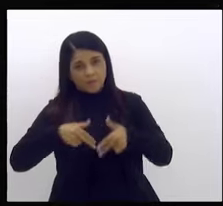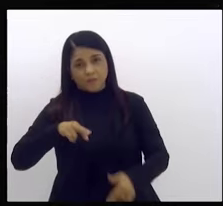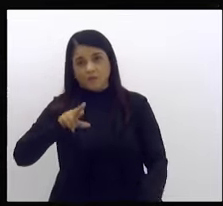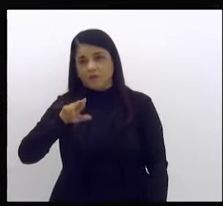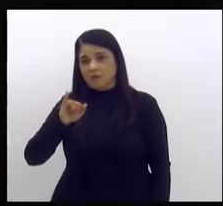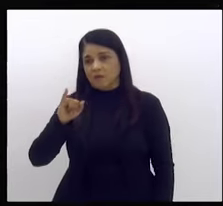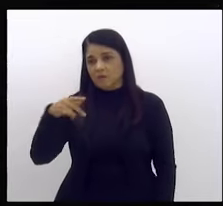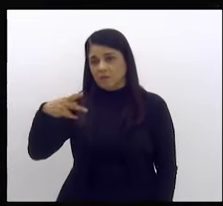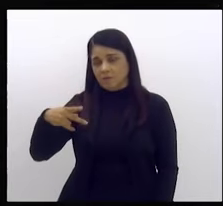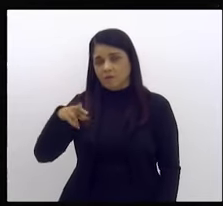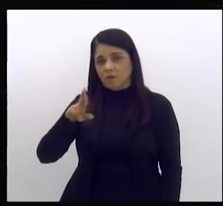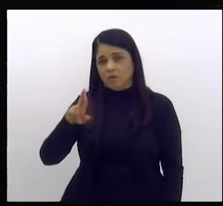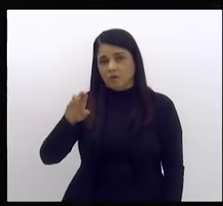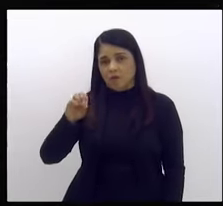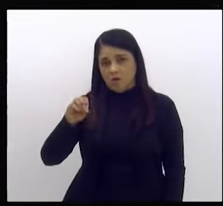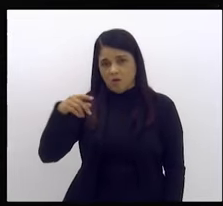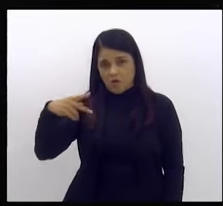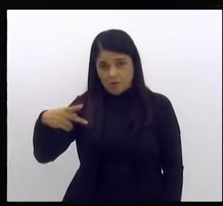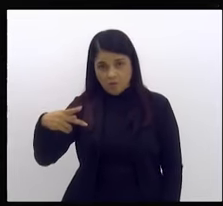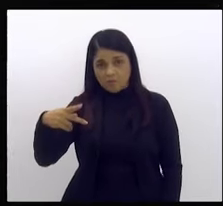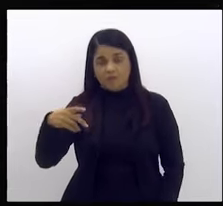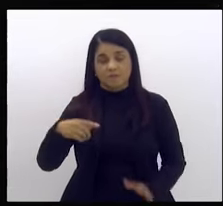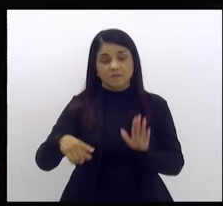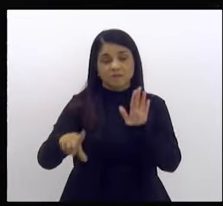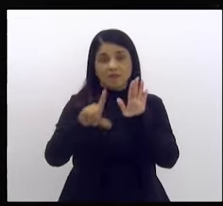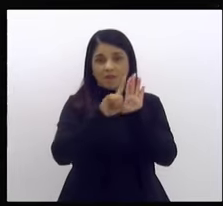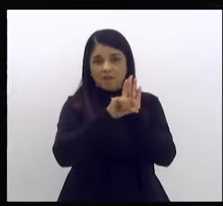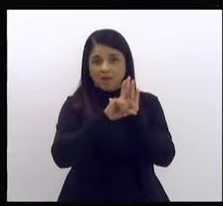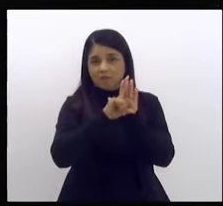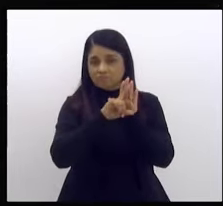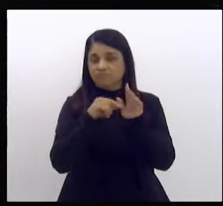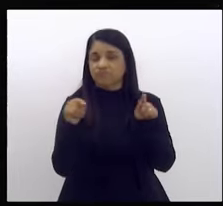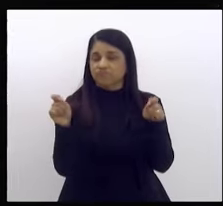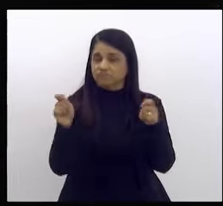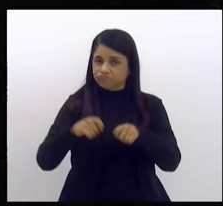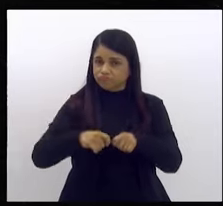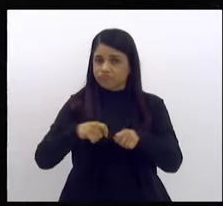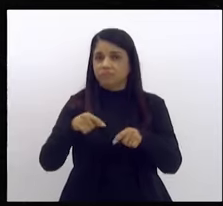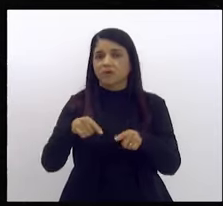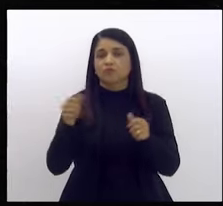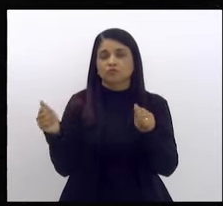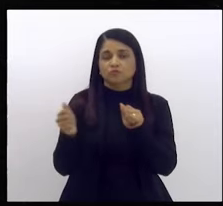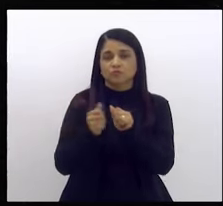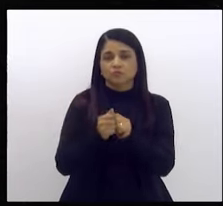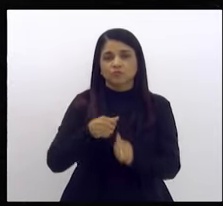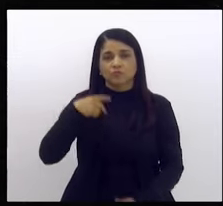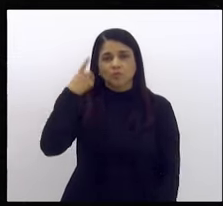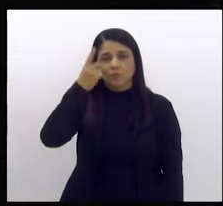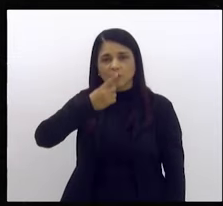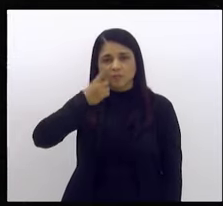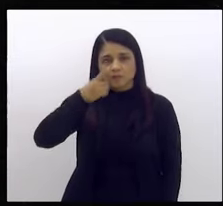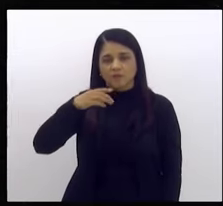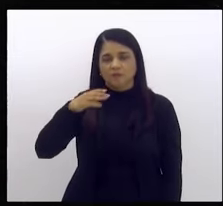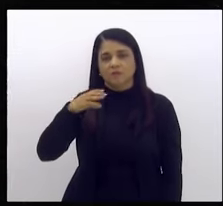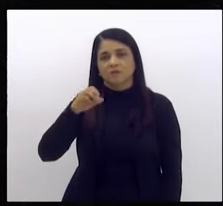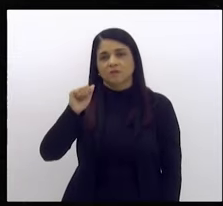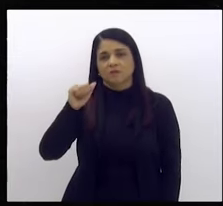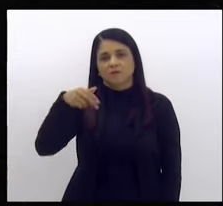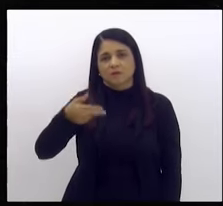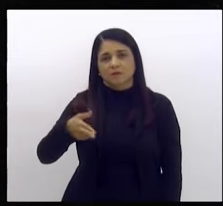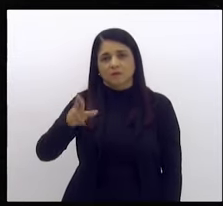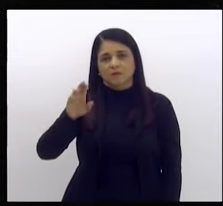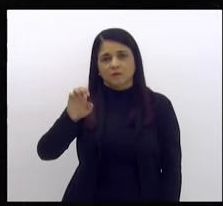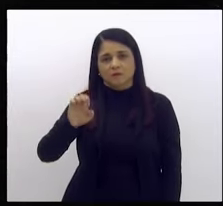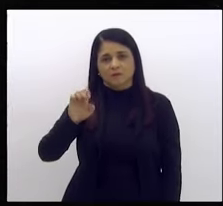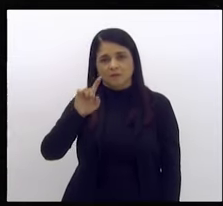do tombamento prevê o hip-hop nas escolas e a gente aqui, juntamente com o deputado Andrezinho Siciliano, efetivamos esse